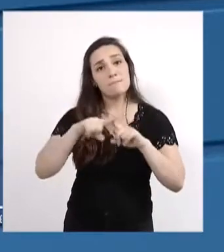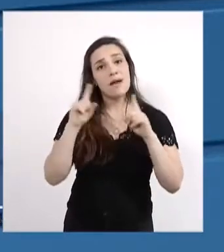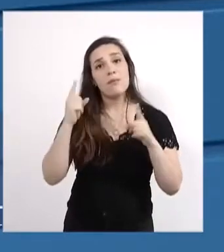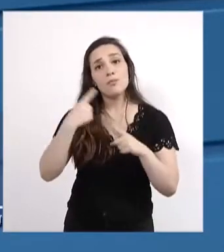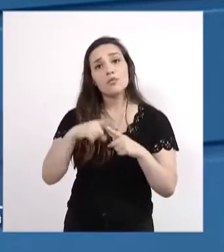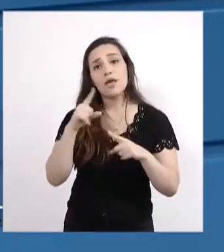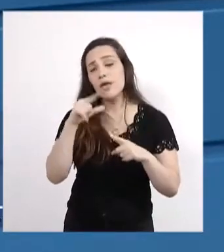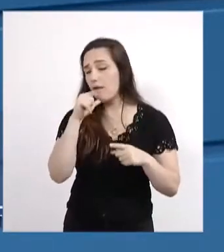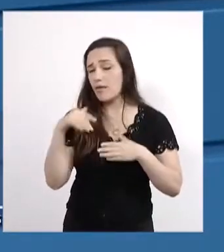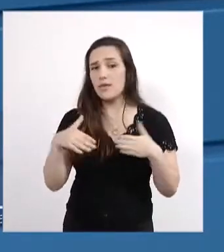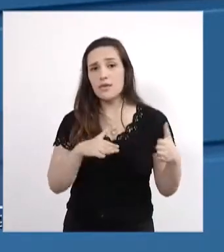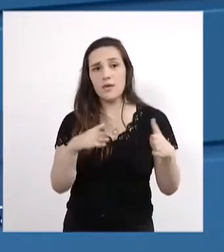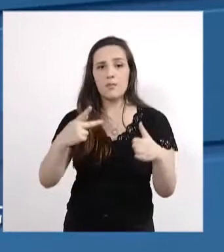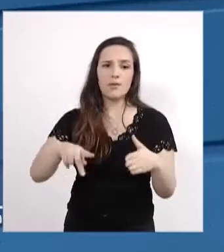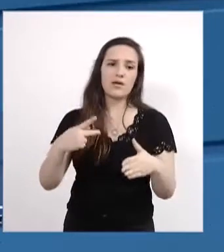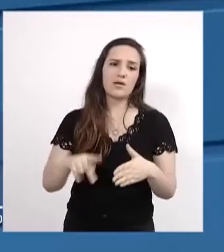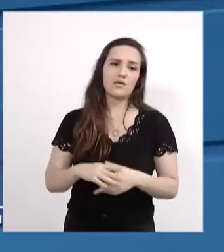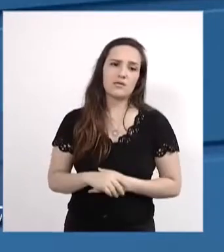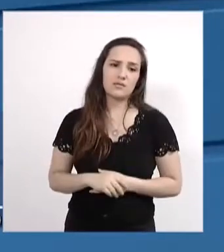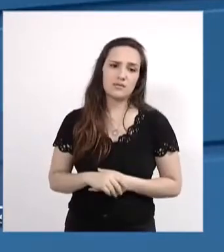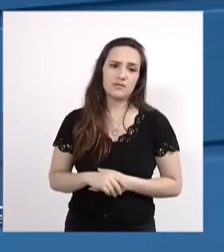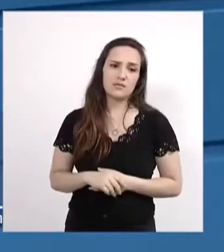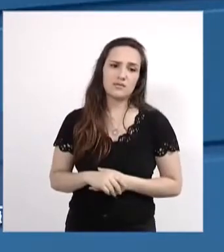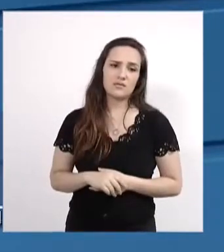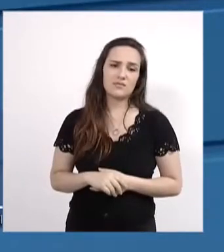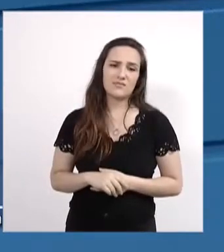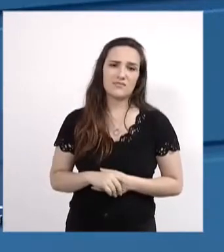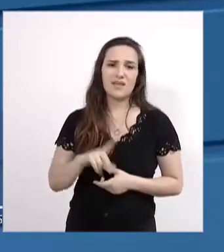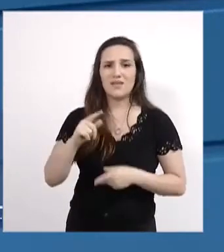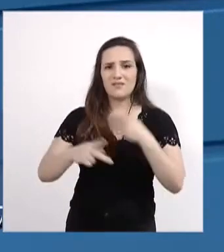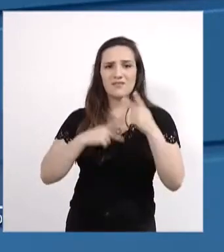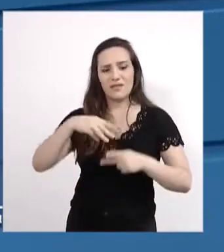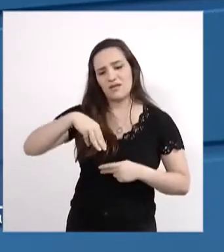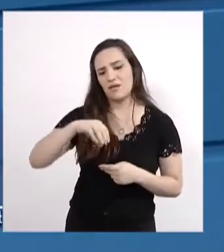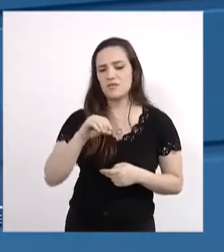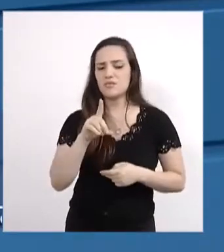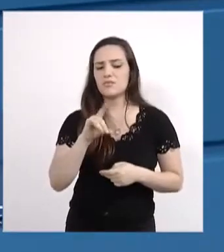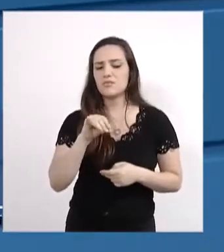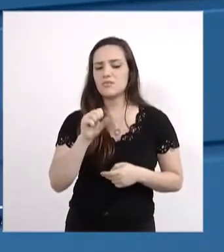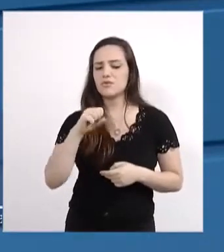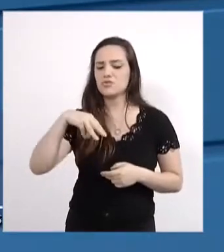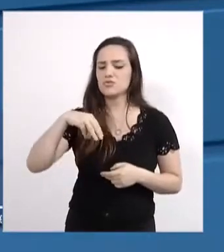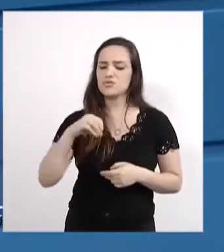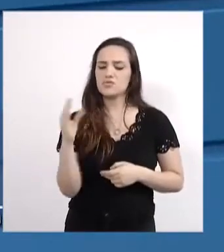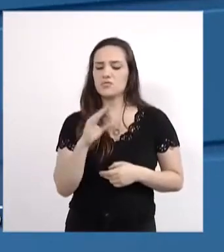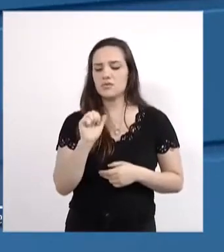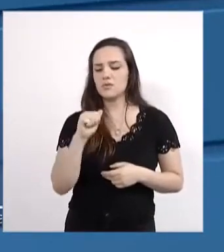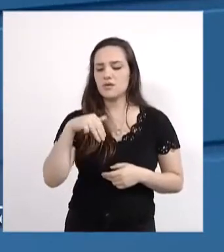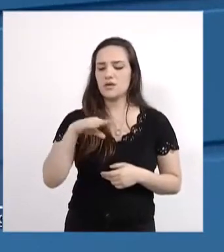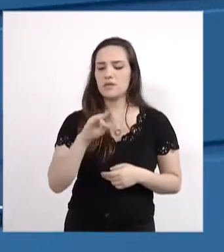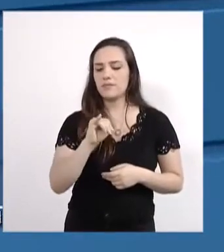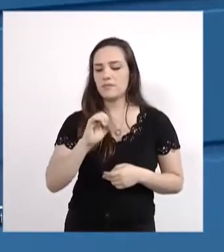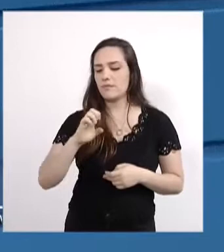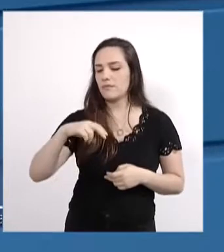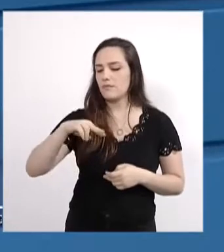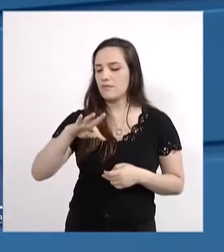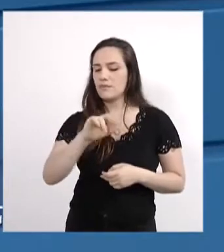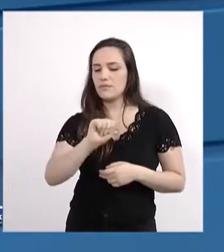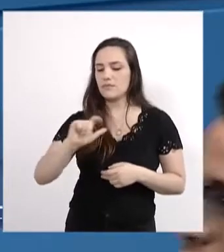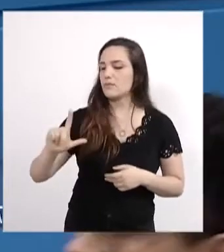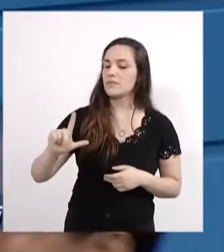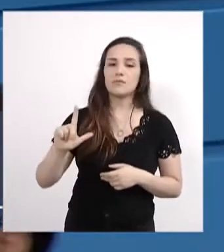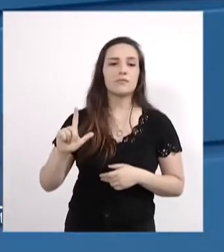Excelência coloca esse negócio de modismo ambiental, esse negócio desses estudos que Vossa Excelência fala que o